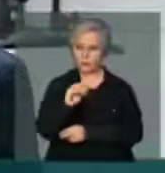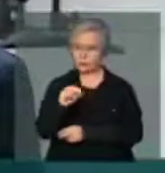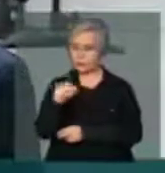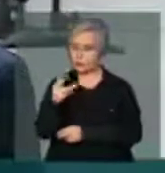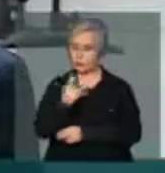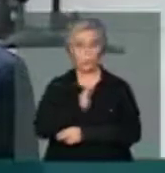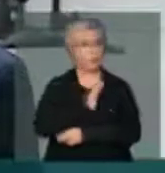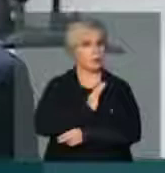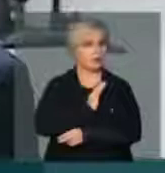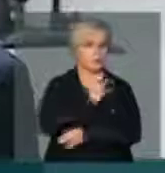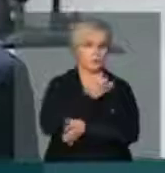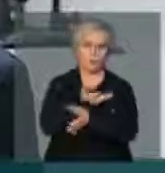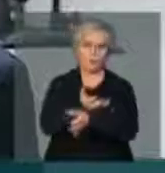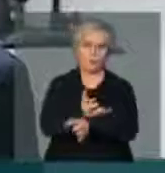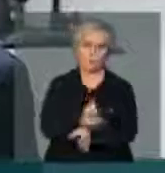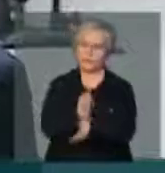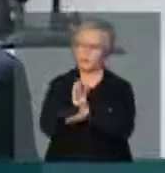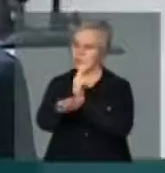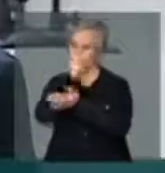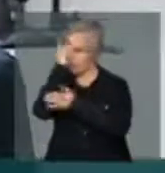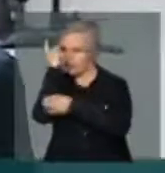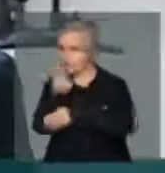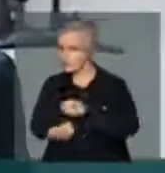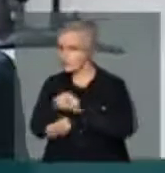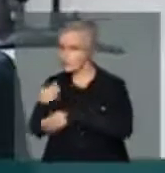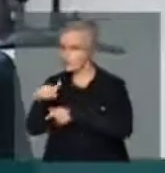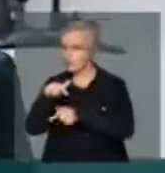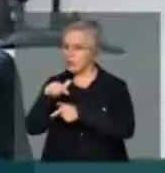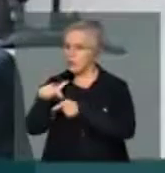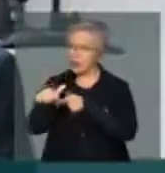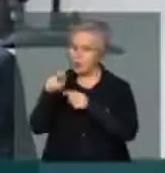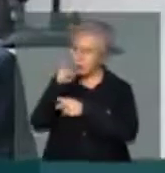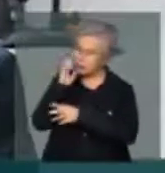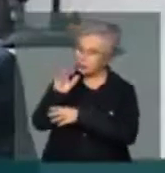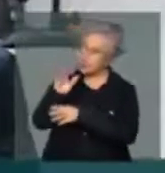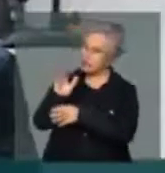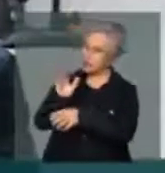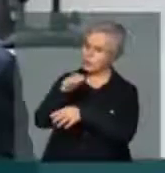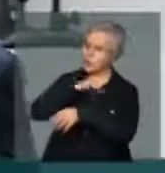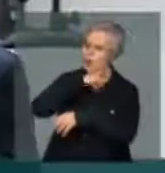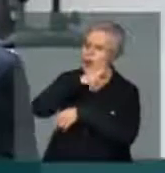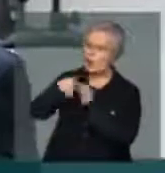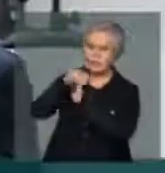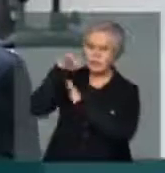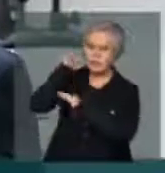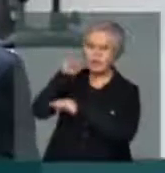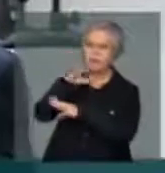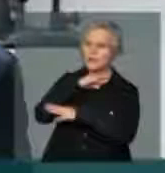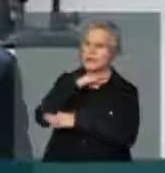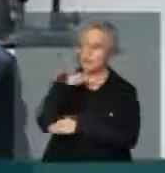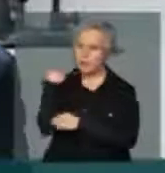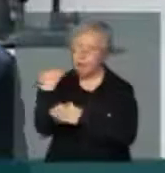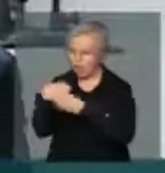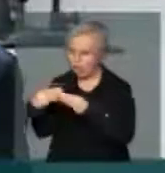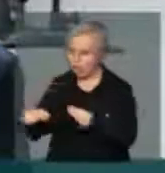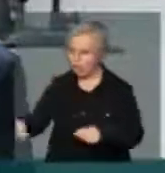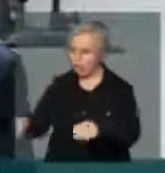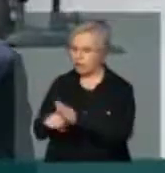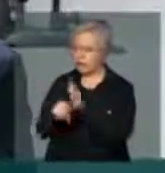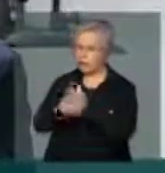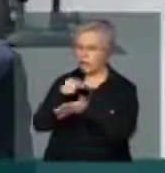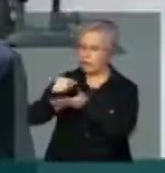seca. As pessoas veem as criações morrendo, as lavouras morrendo. Agora, no